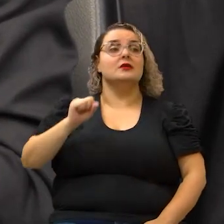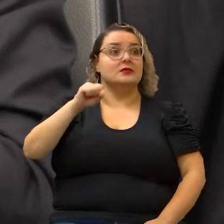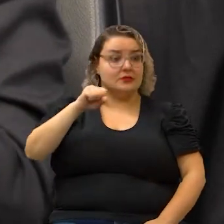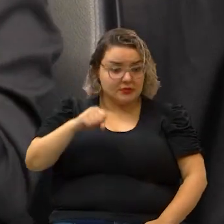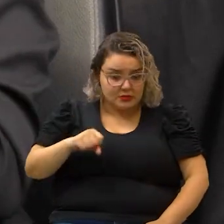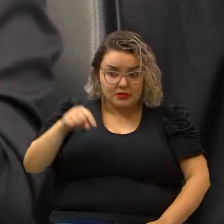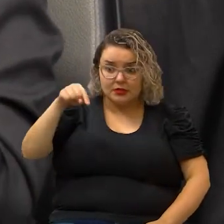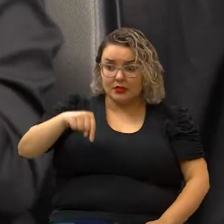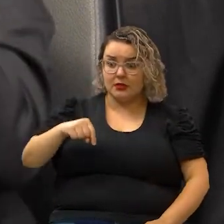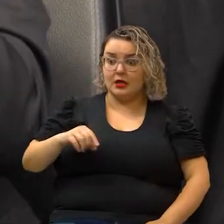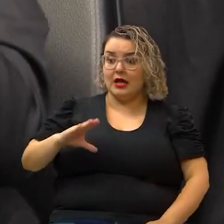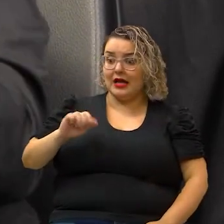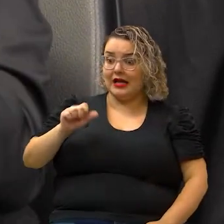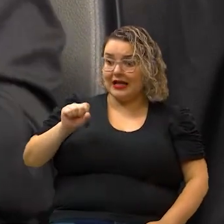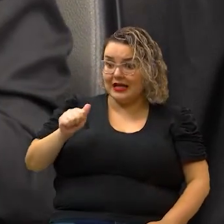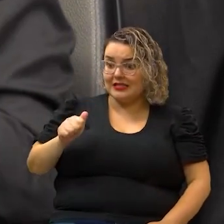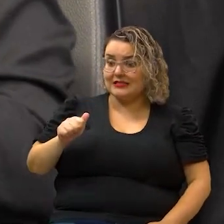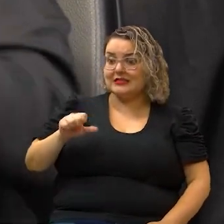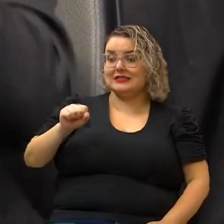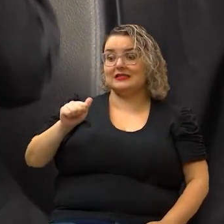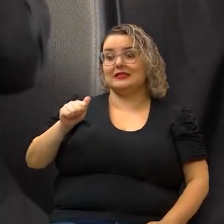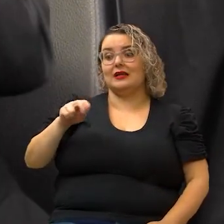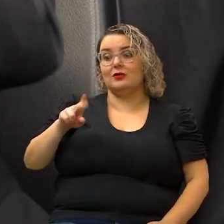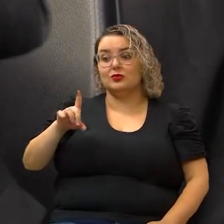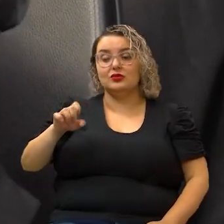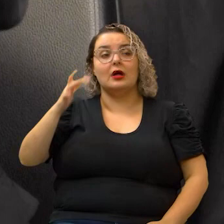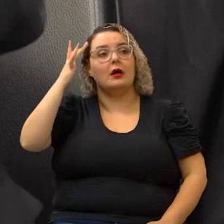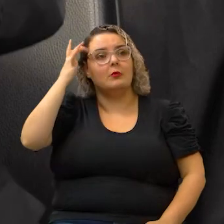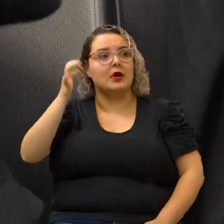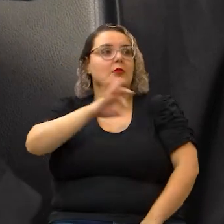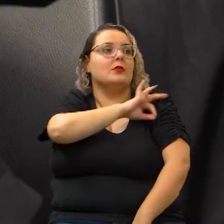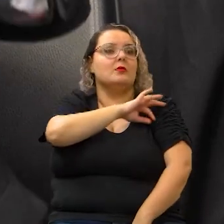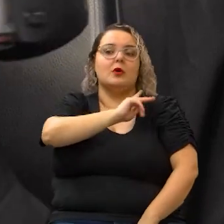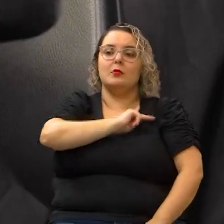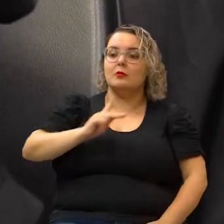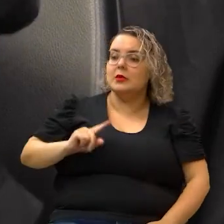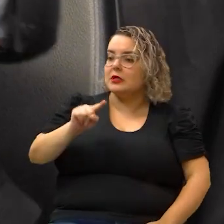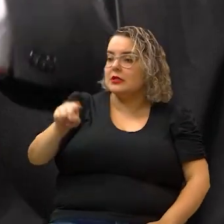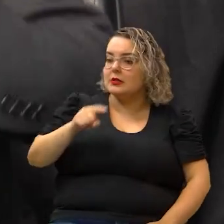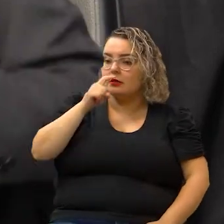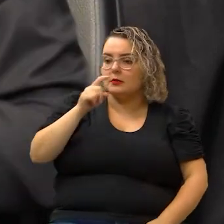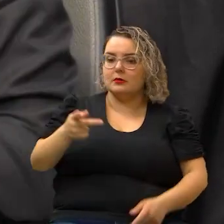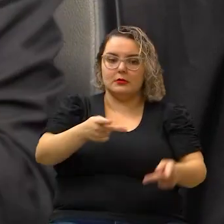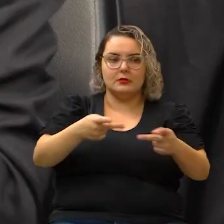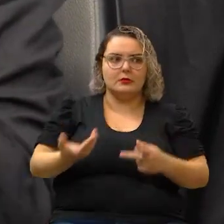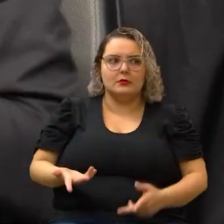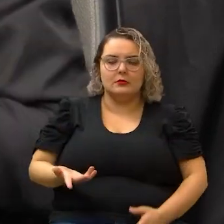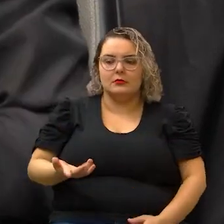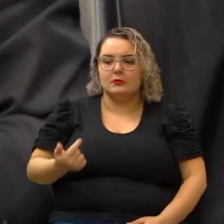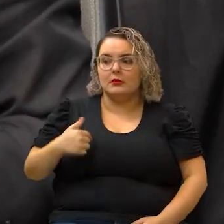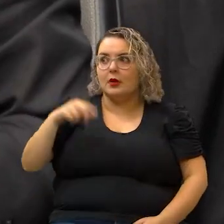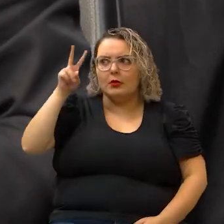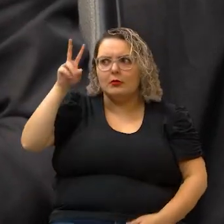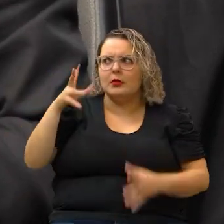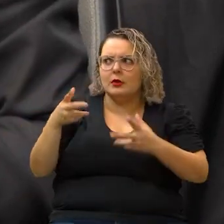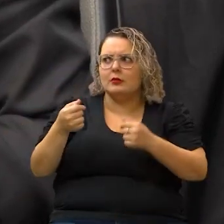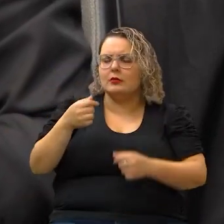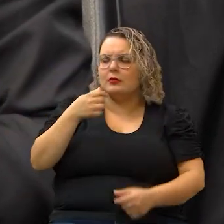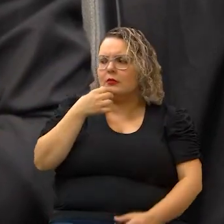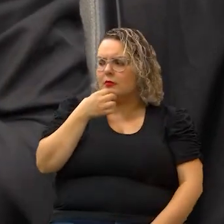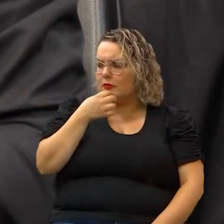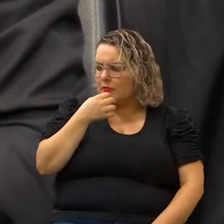eu tirei você está aqui essa é a Casa de Saúde. Amanhã vai vir o prefeito, o presidente da Câmara, o Zé Carlos, vai vir te visitar. Mas eu lembrava todo